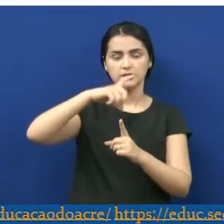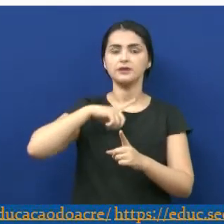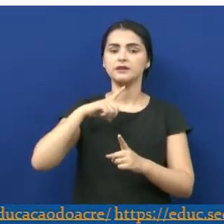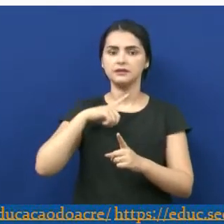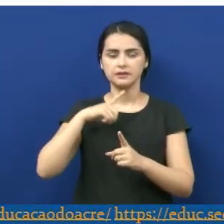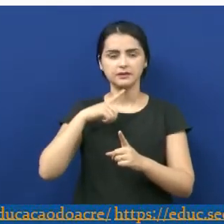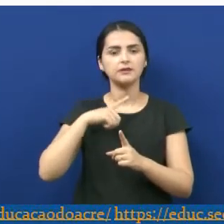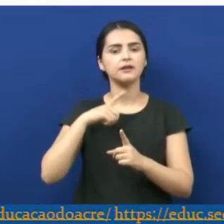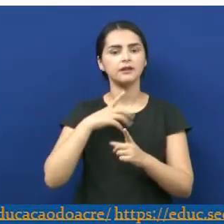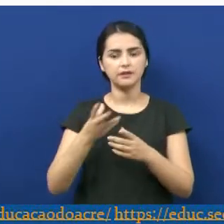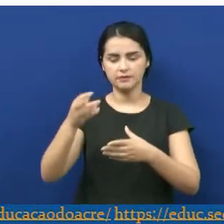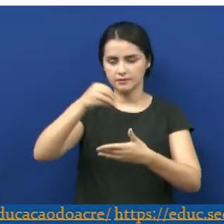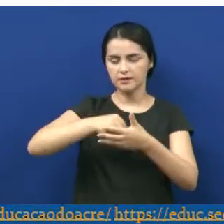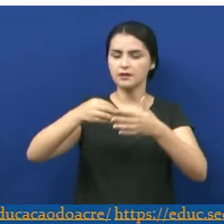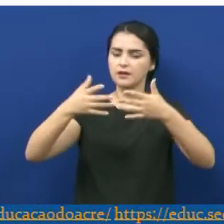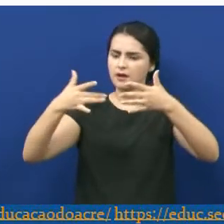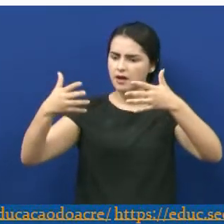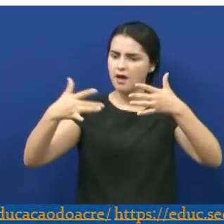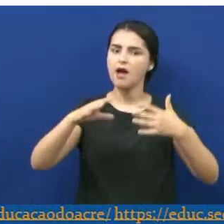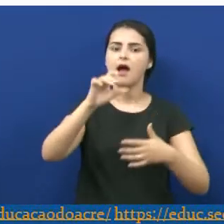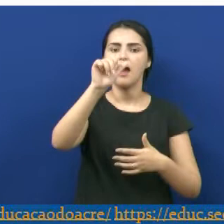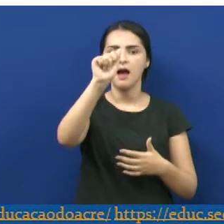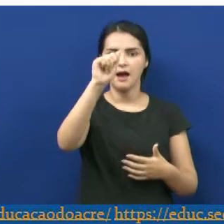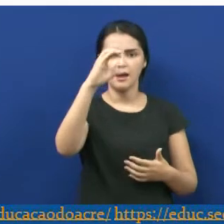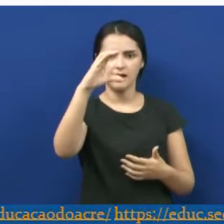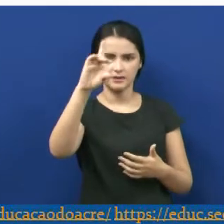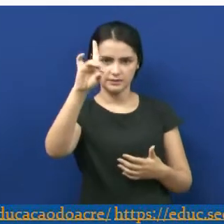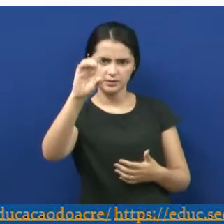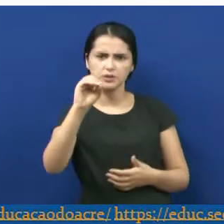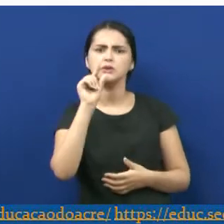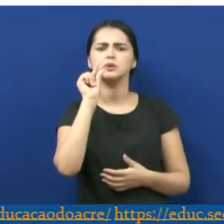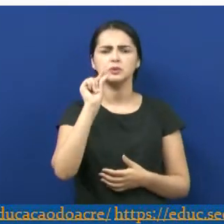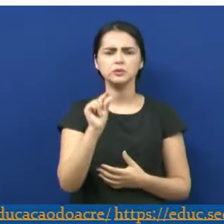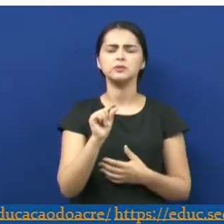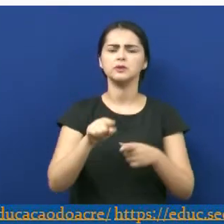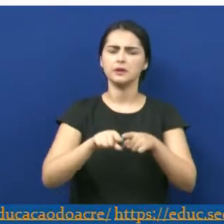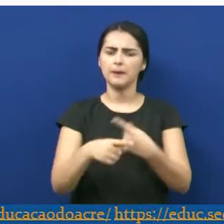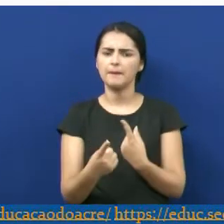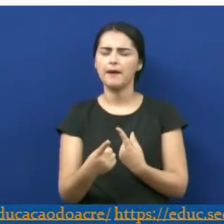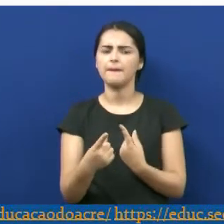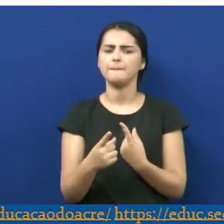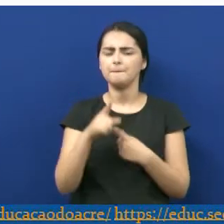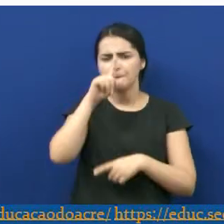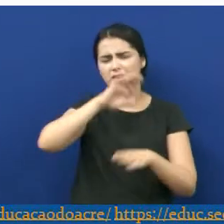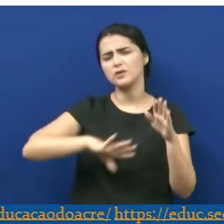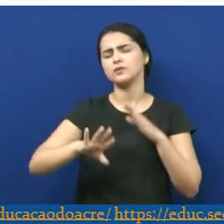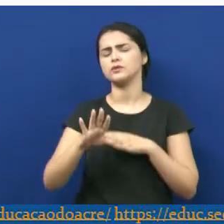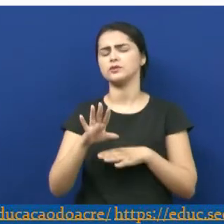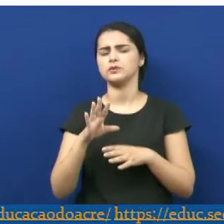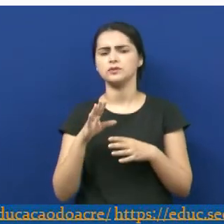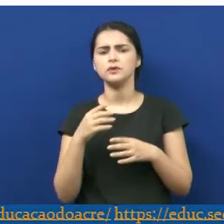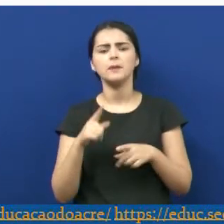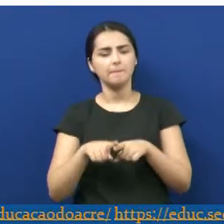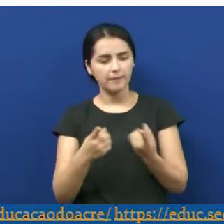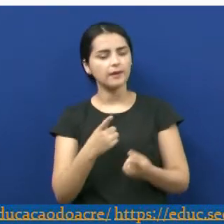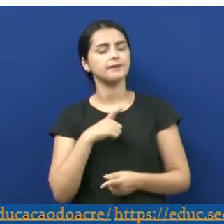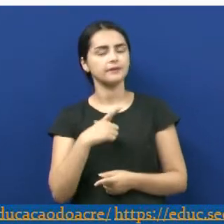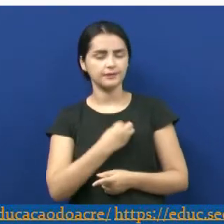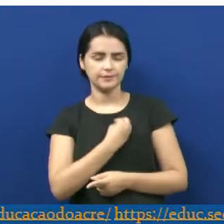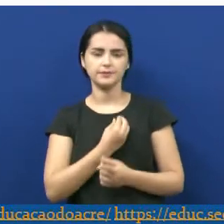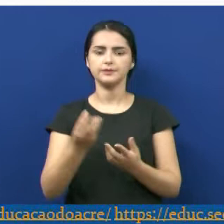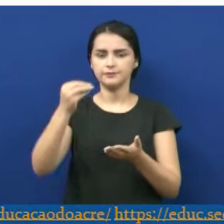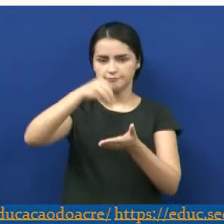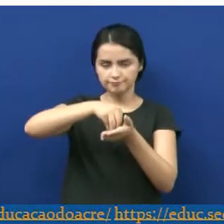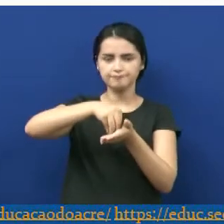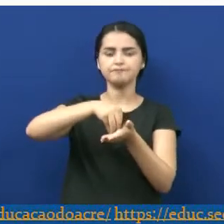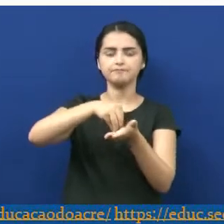tem em proporções pequenas que não trazem tanto prejuízo para a nossa saúde, mas ele está presente ali. E aí, nesse caso